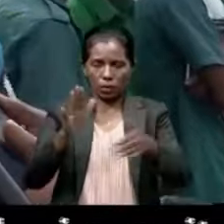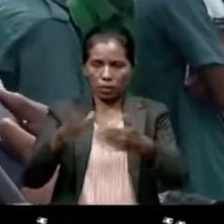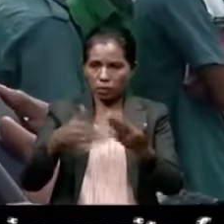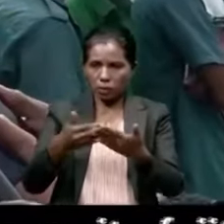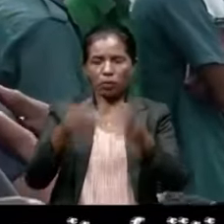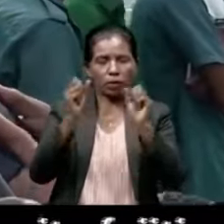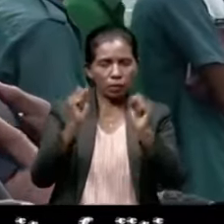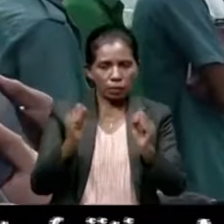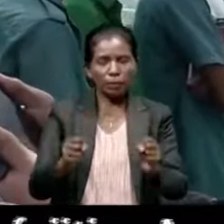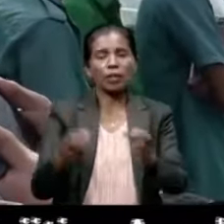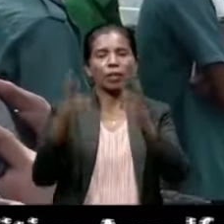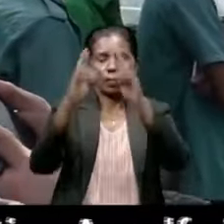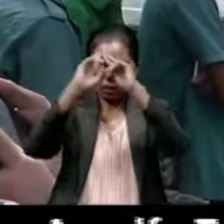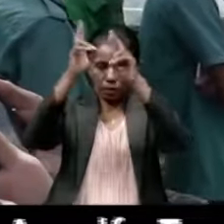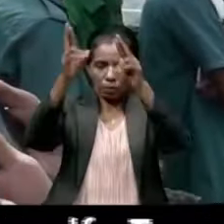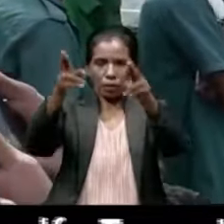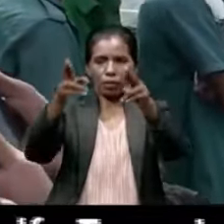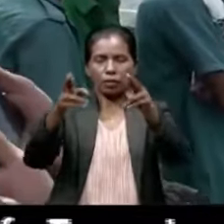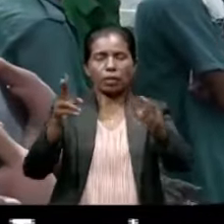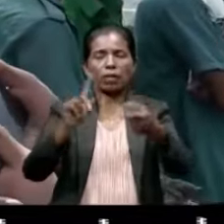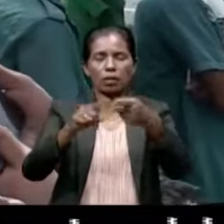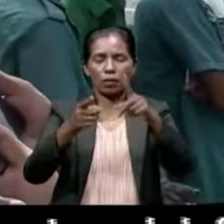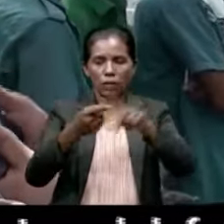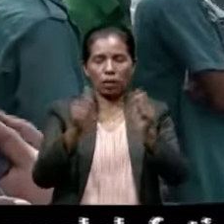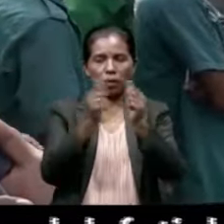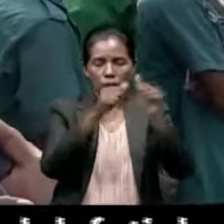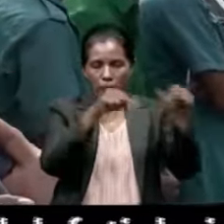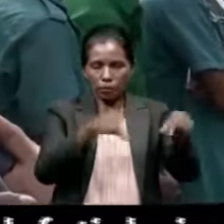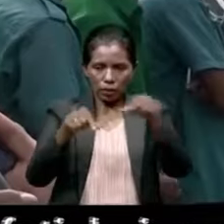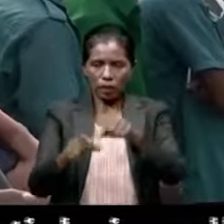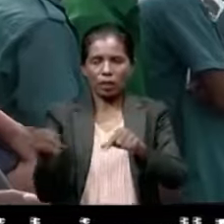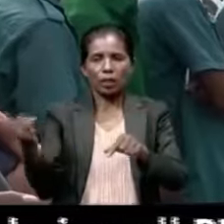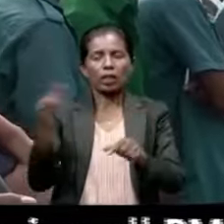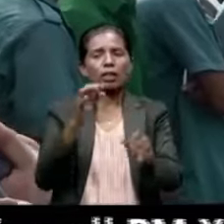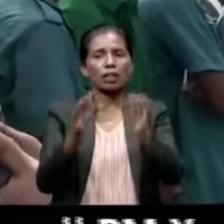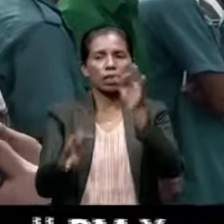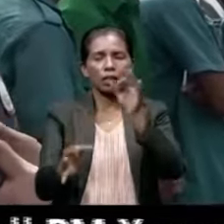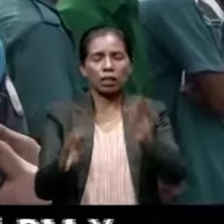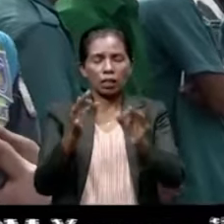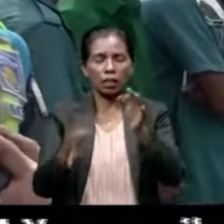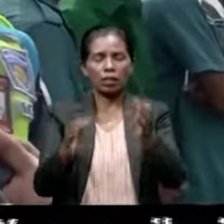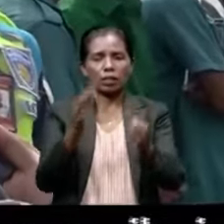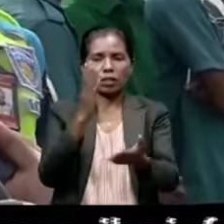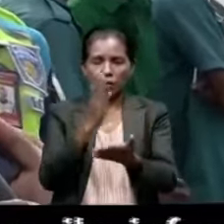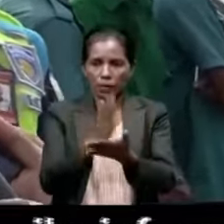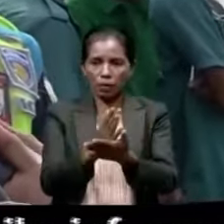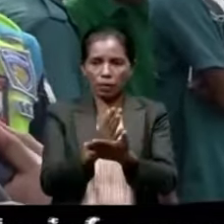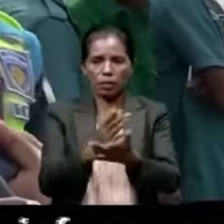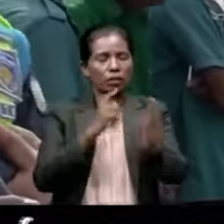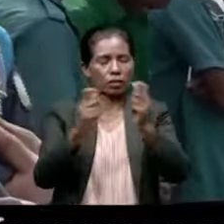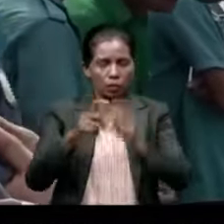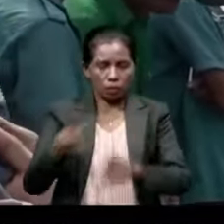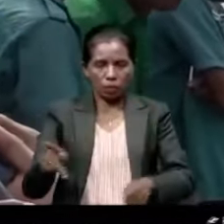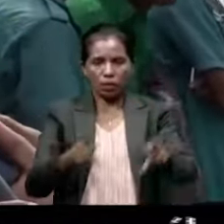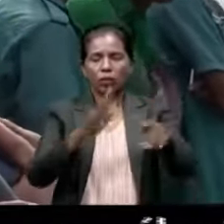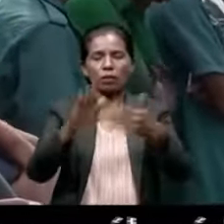bele respeita e tem a maluco deficiente sira, carre sira para transporte público sira,